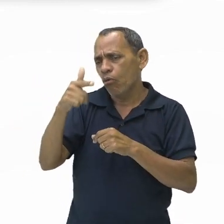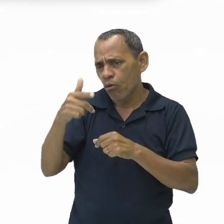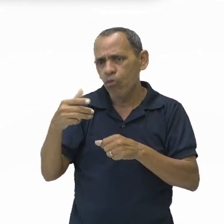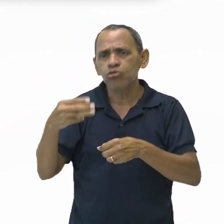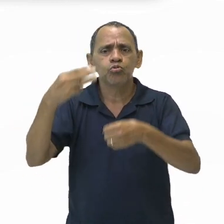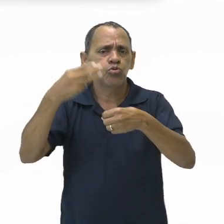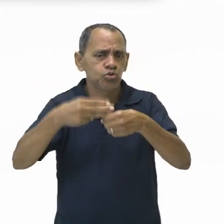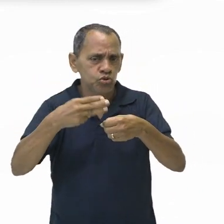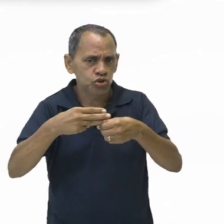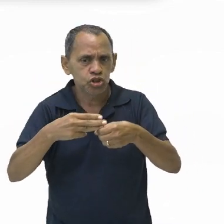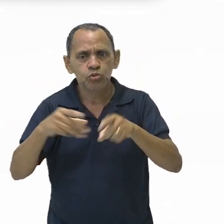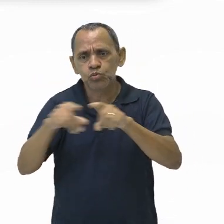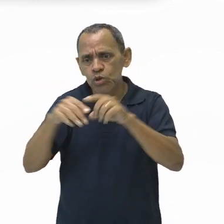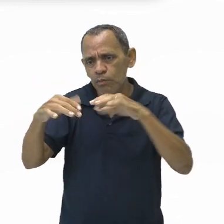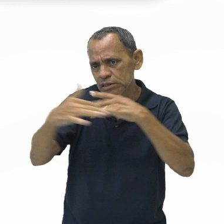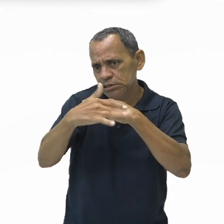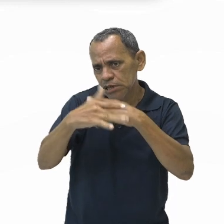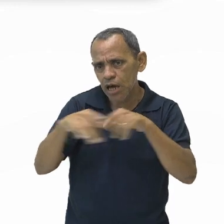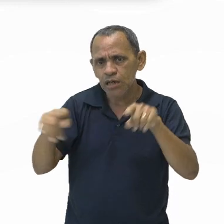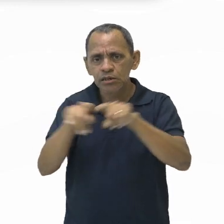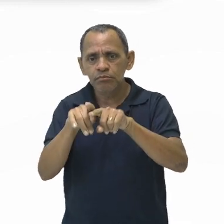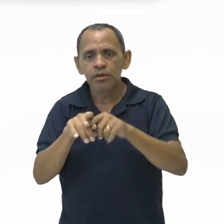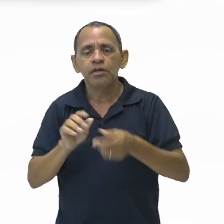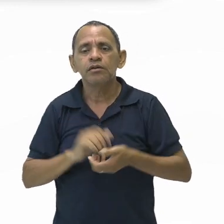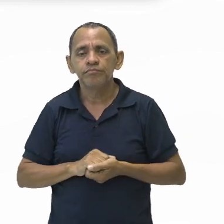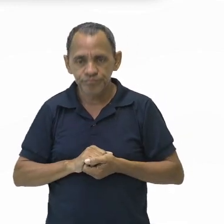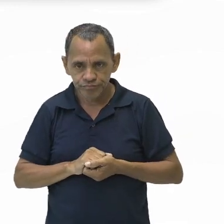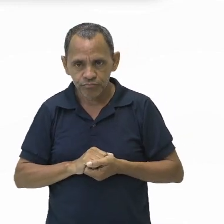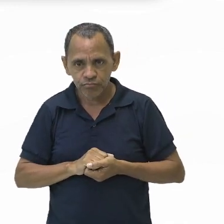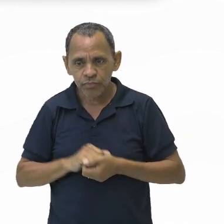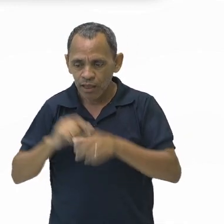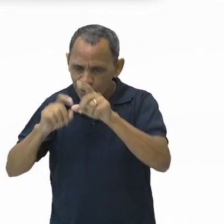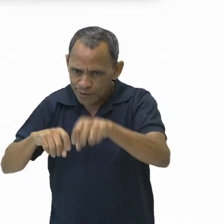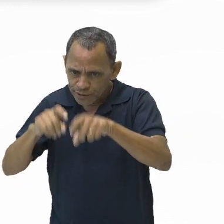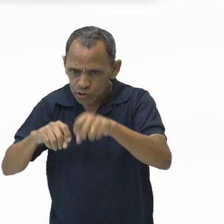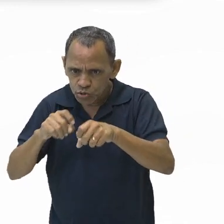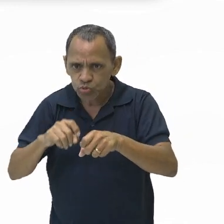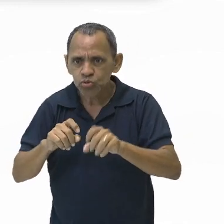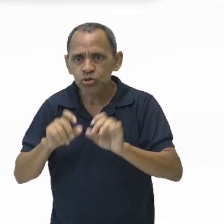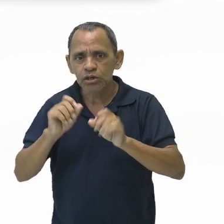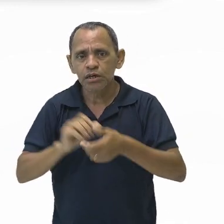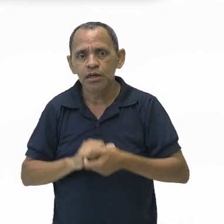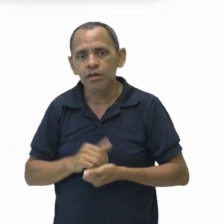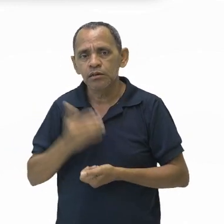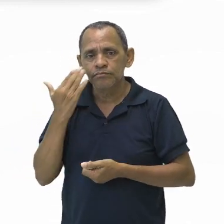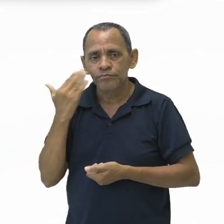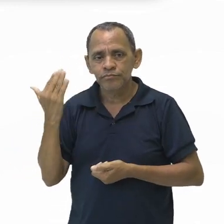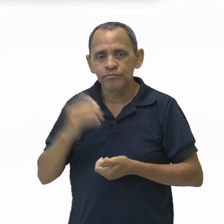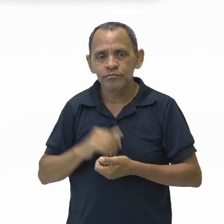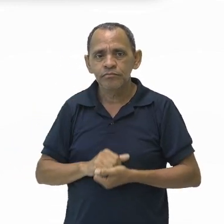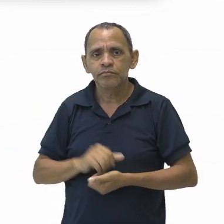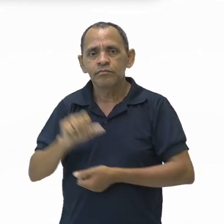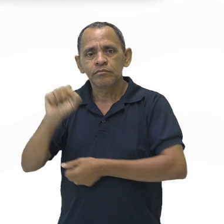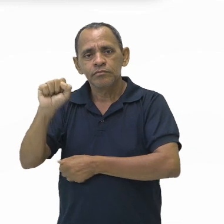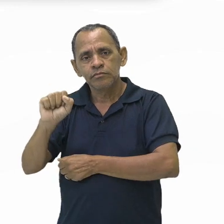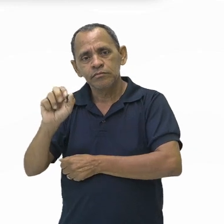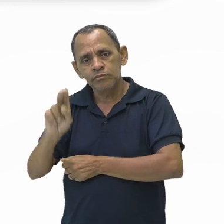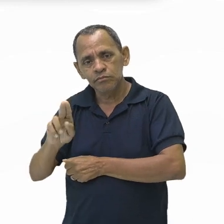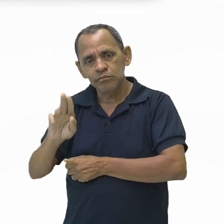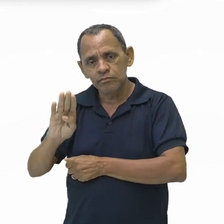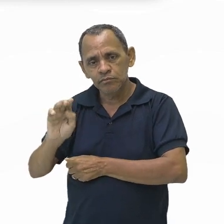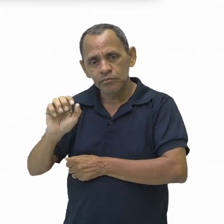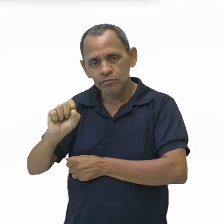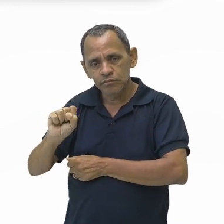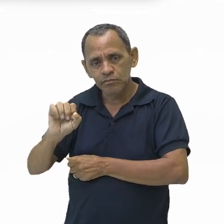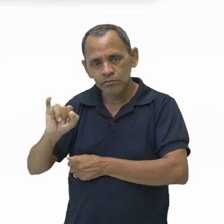municípios. É o caso, por exemplo, da agricultura de subsistência. Né, caso você nunca tenha ouvido falar sobre isso, é quando você tem uma